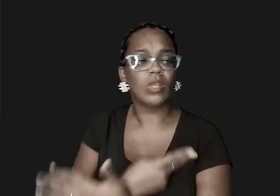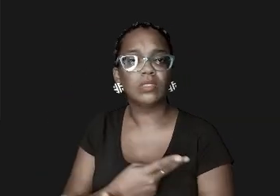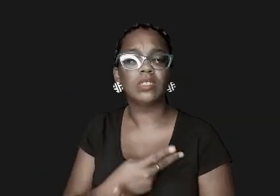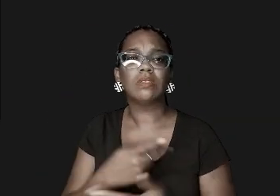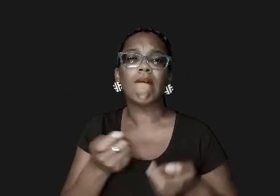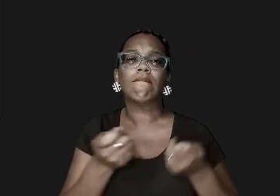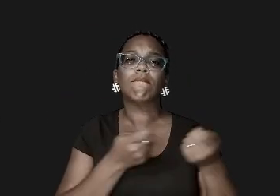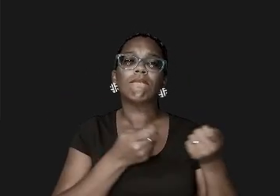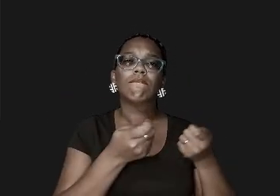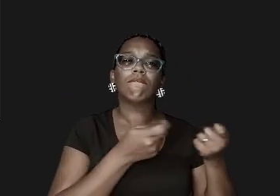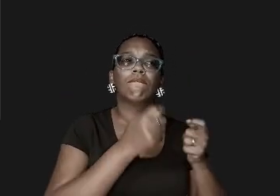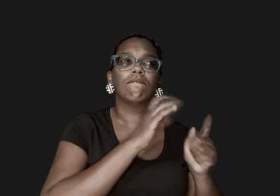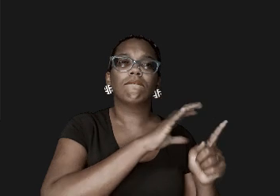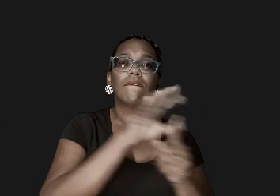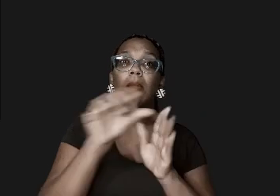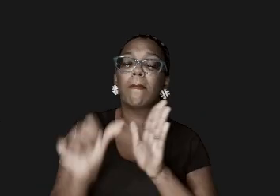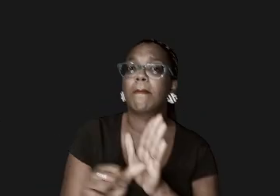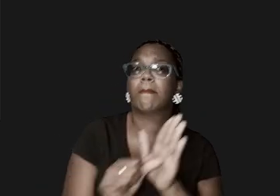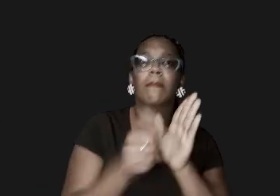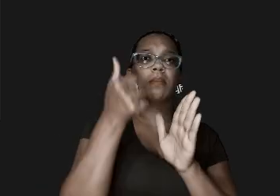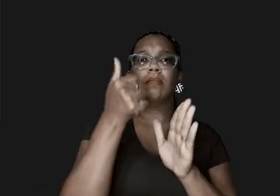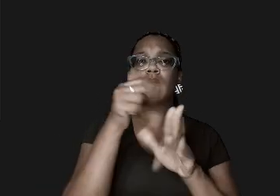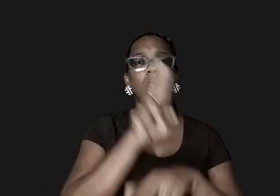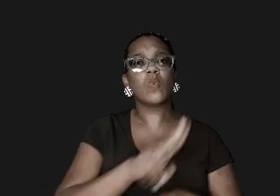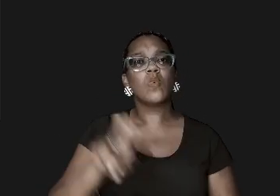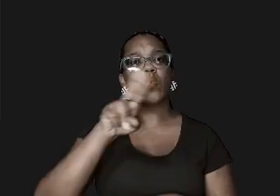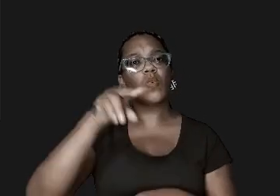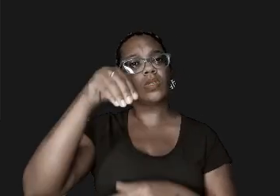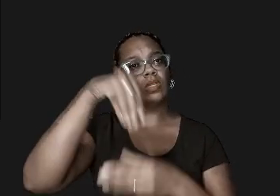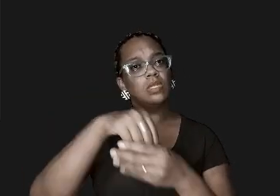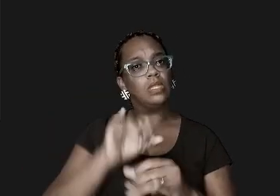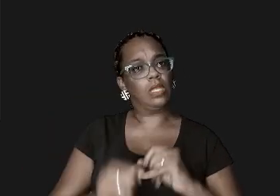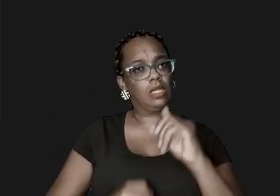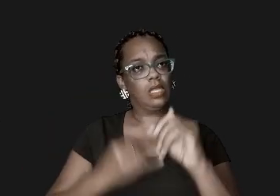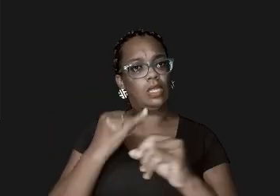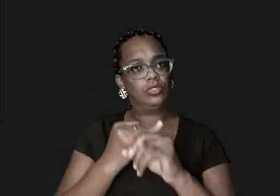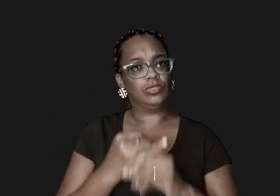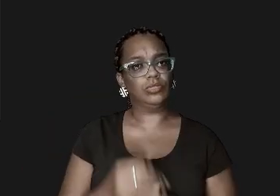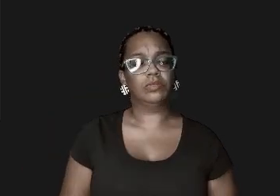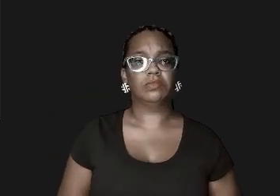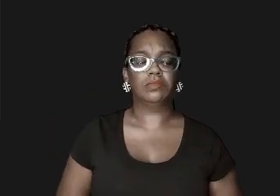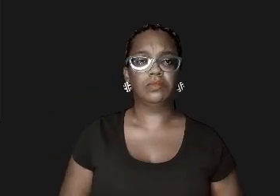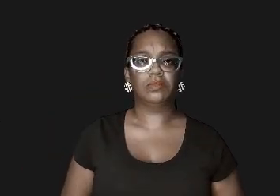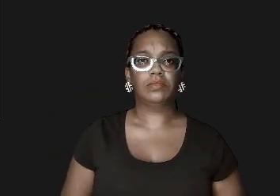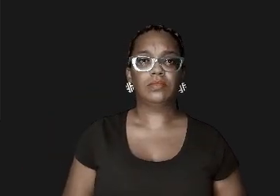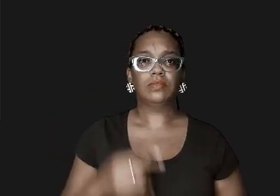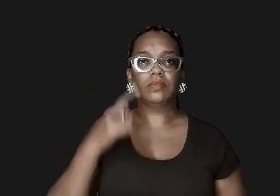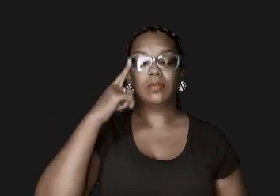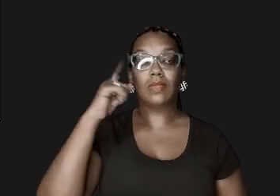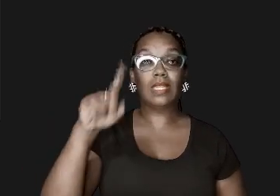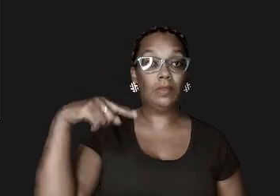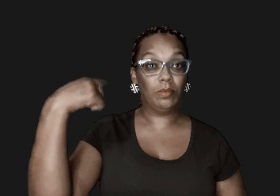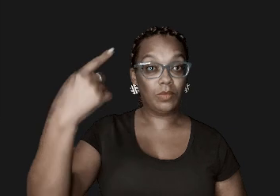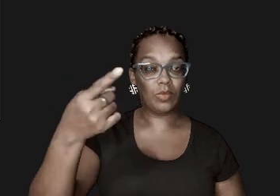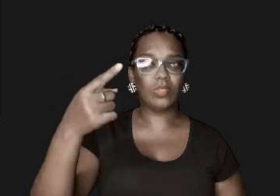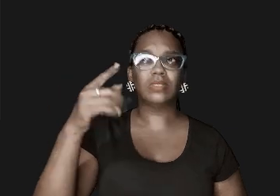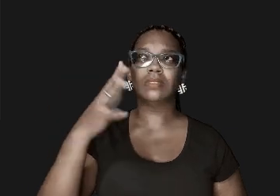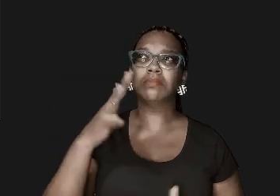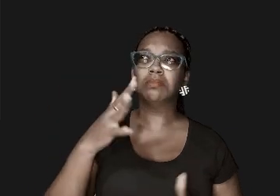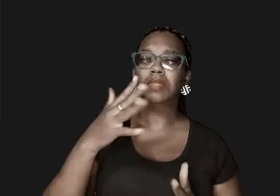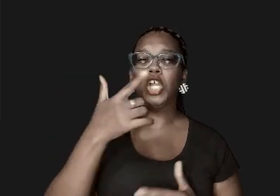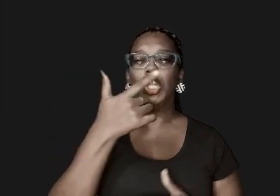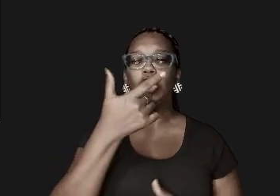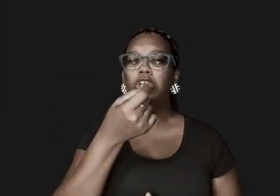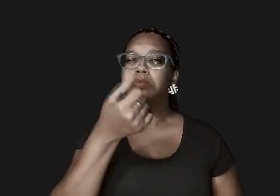que as ações deveriam subir ou etc onde futuros negócios que não iriam ocorrer e uma manipulação a primeiro caso de